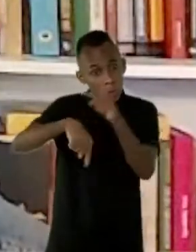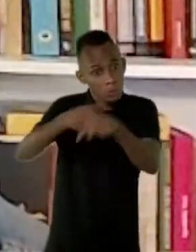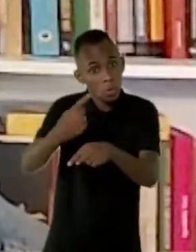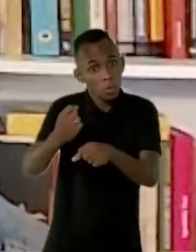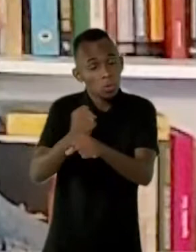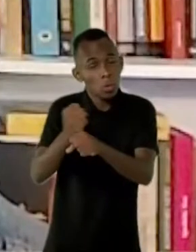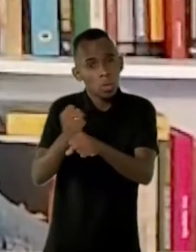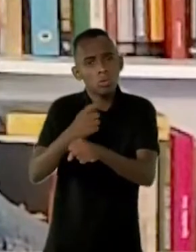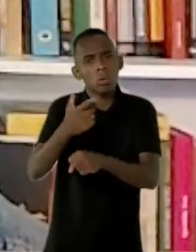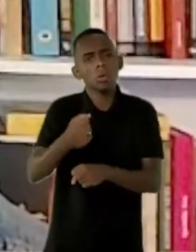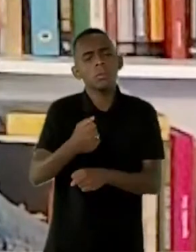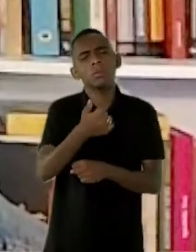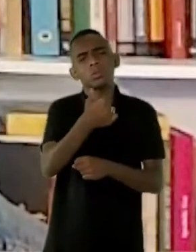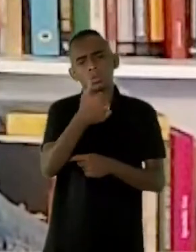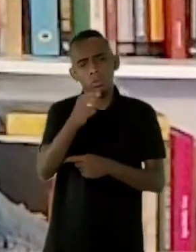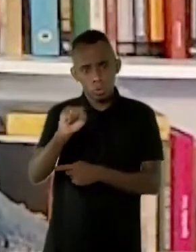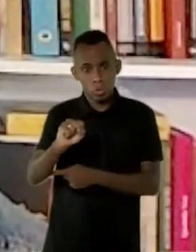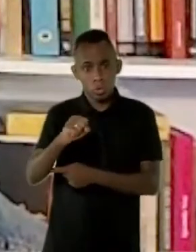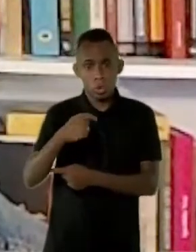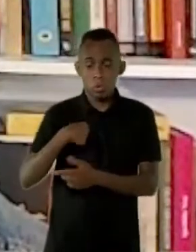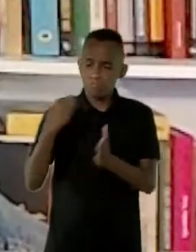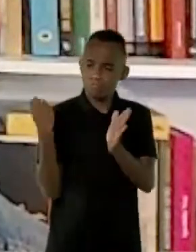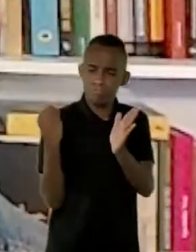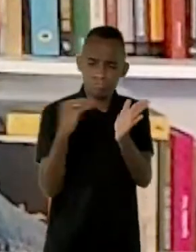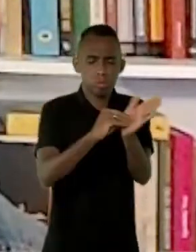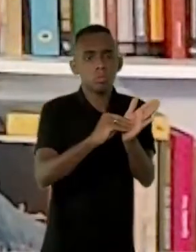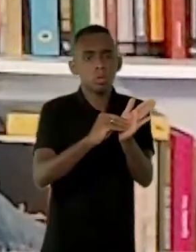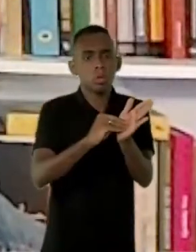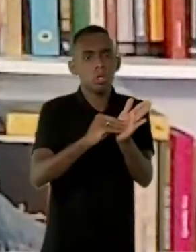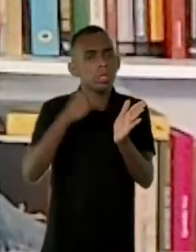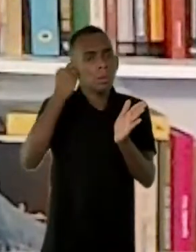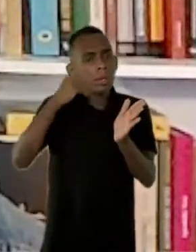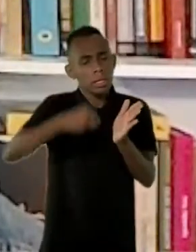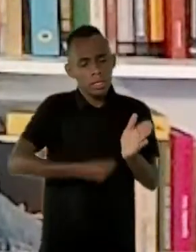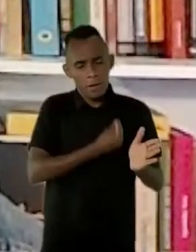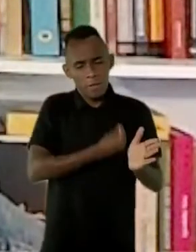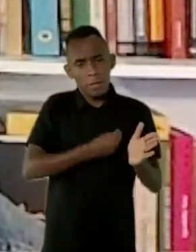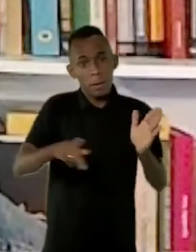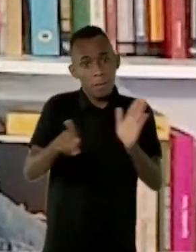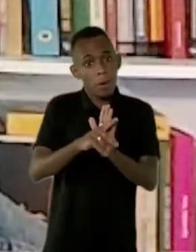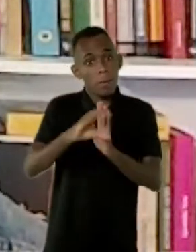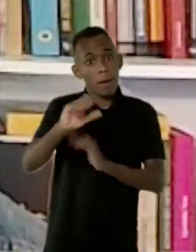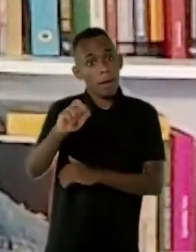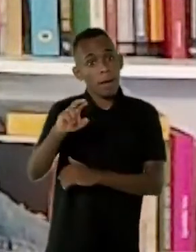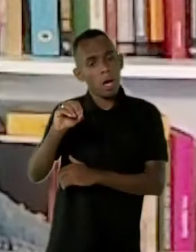a biografia da Carolina, porque achei extremamente, Afonso,